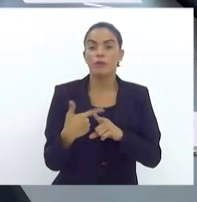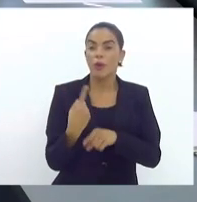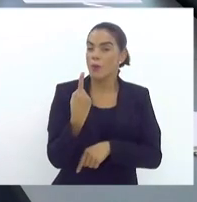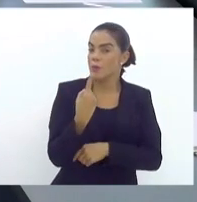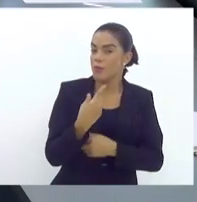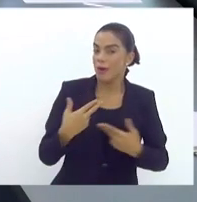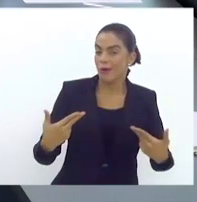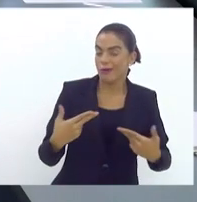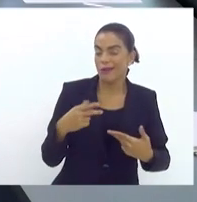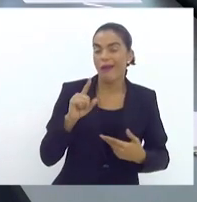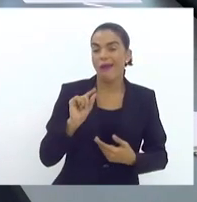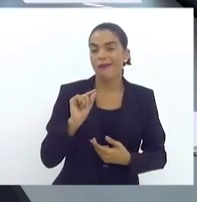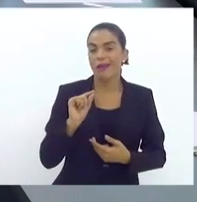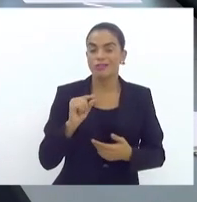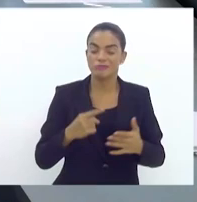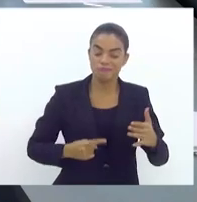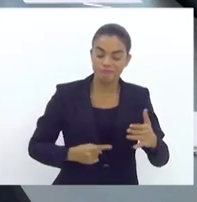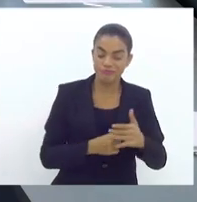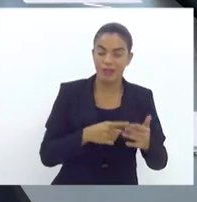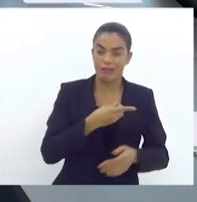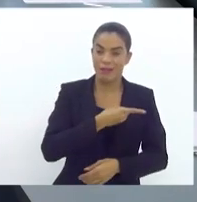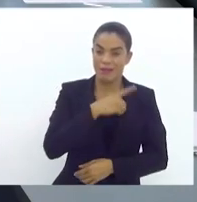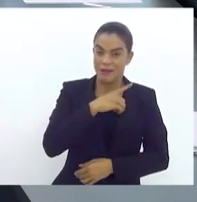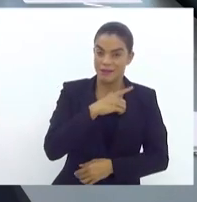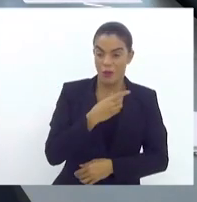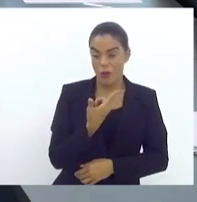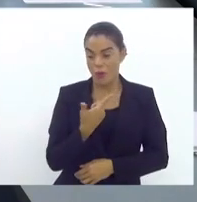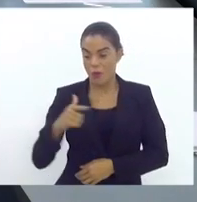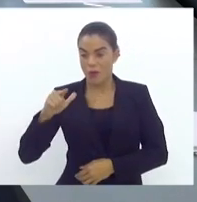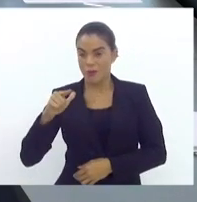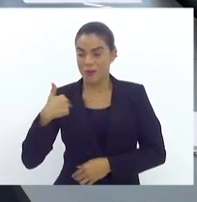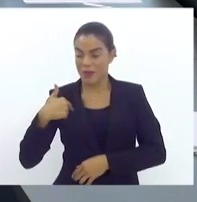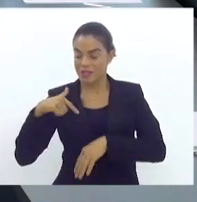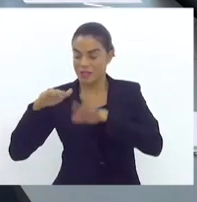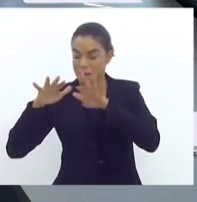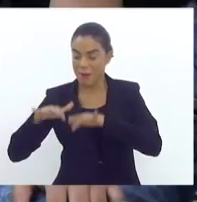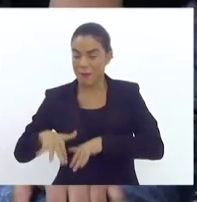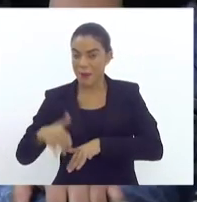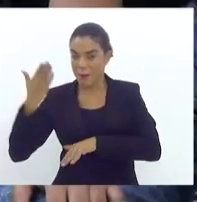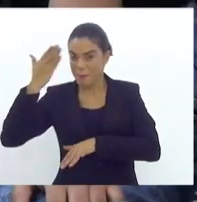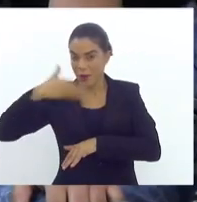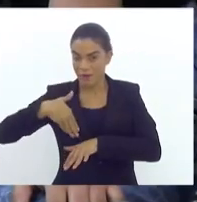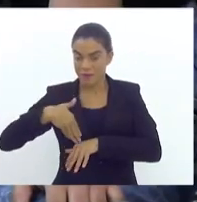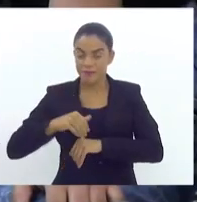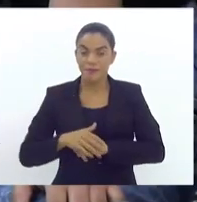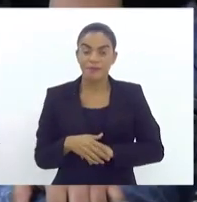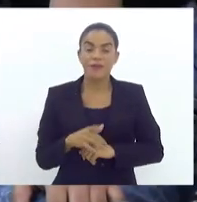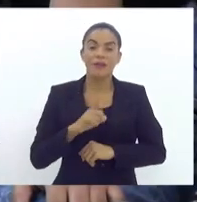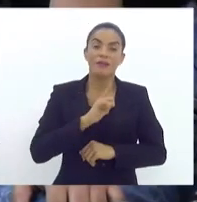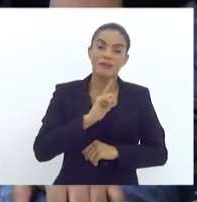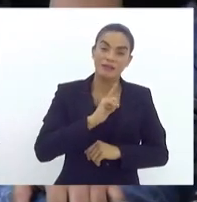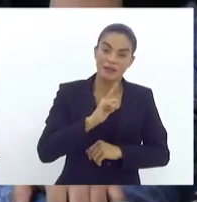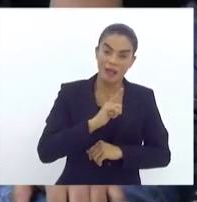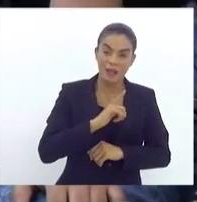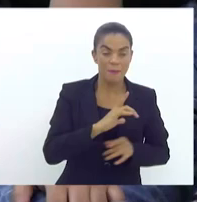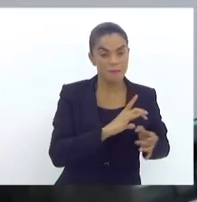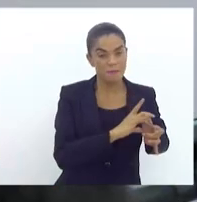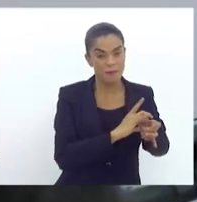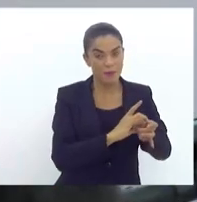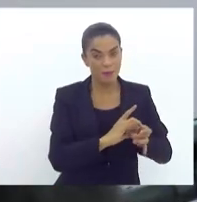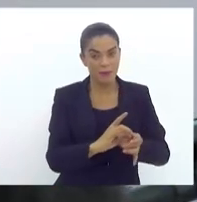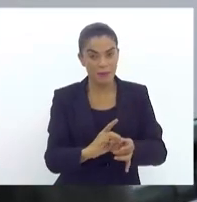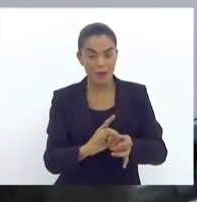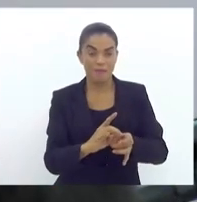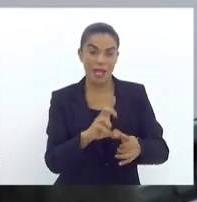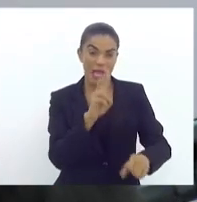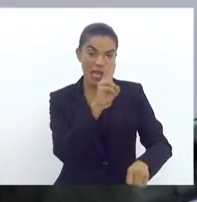é o que a gente recebe na delegacia outra coisa é o que a gente produz como prova então se a gente tem a cadeia de Custódia da